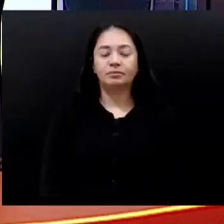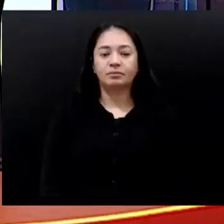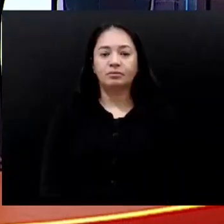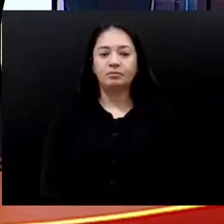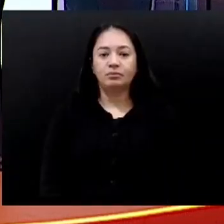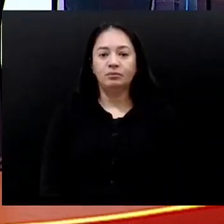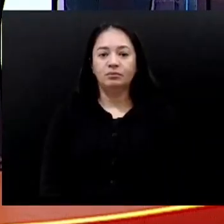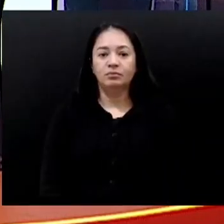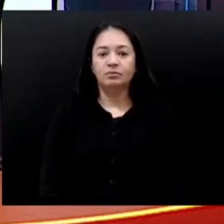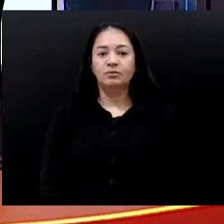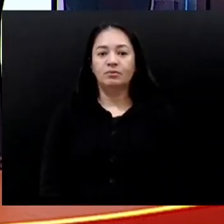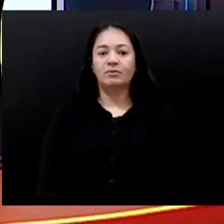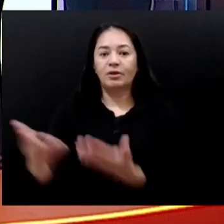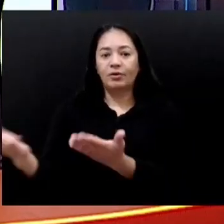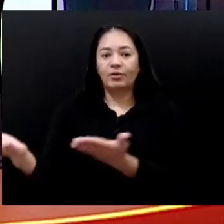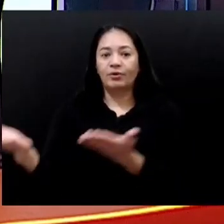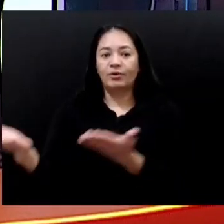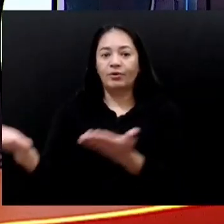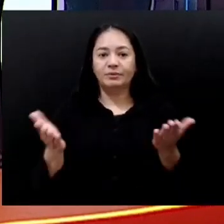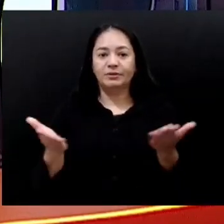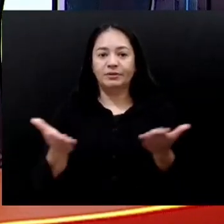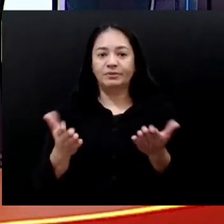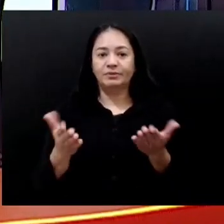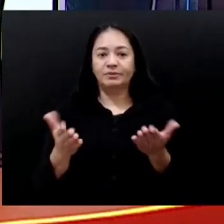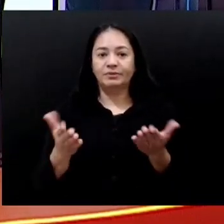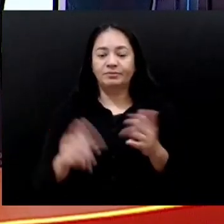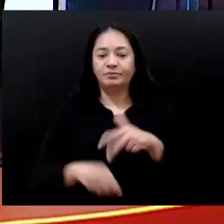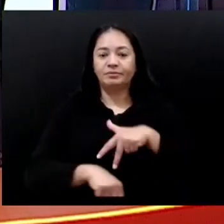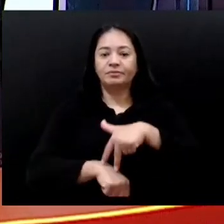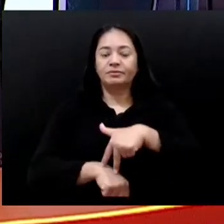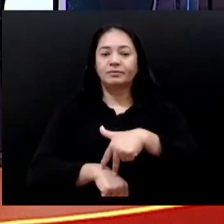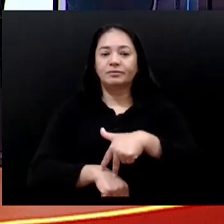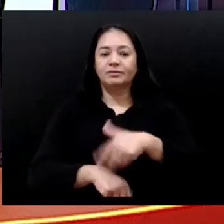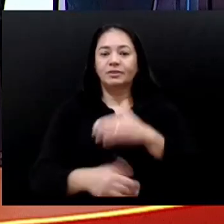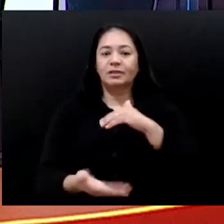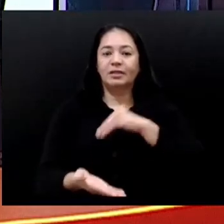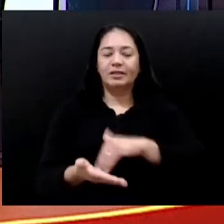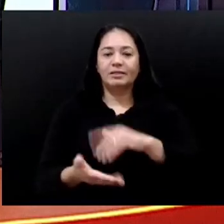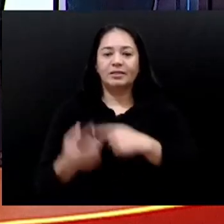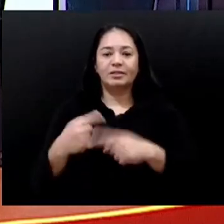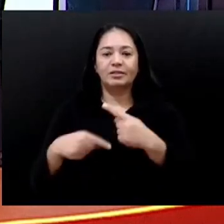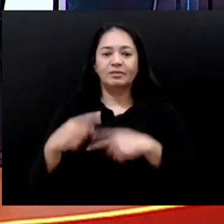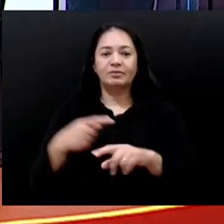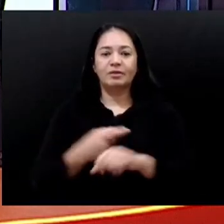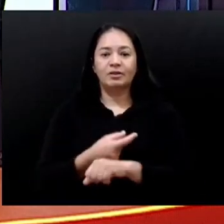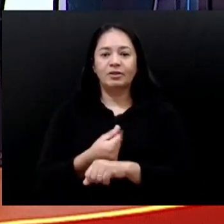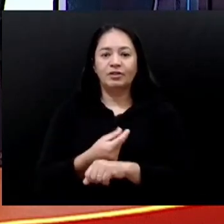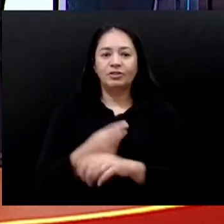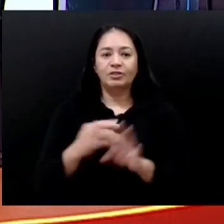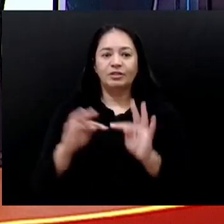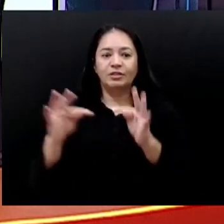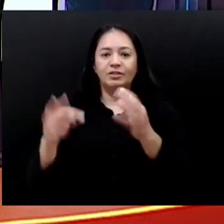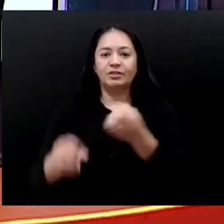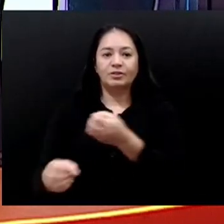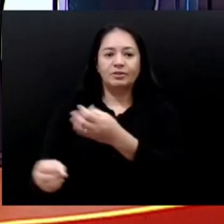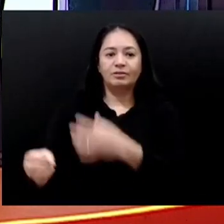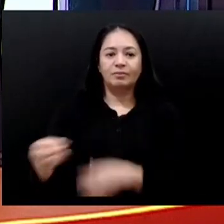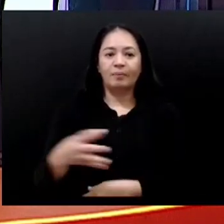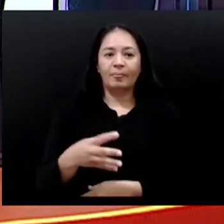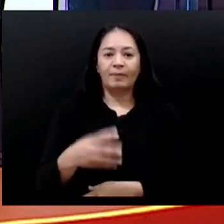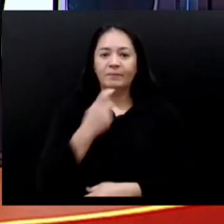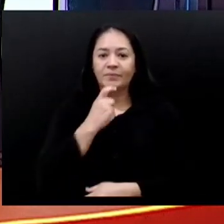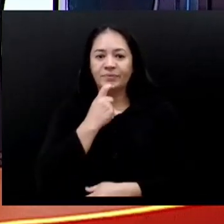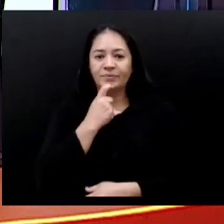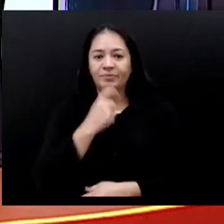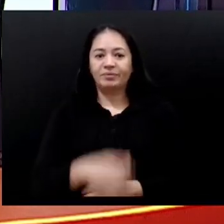Convidamos agora à tribuna a secretária de Desenvolvimento Econômico, Tecnologia e Inovação de Campinas e também mãe